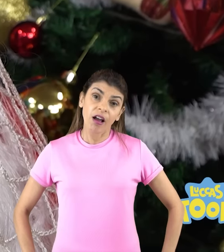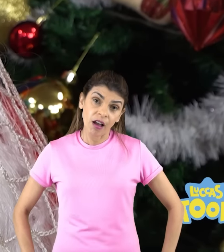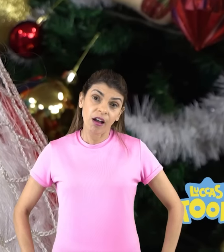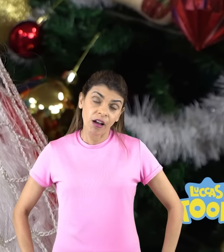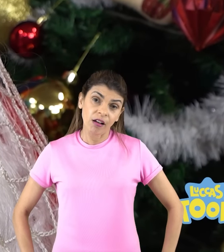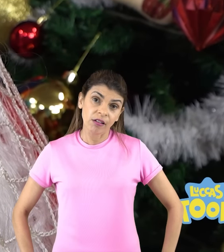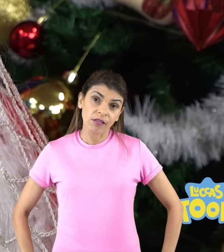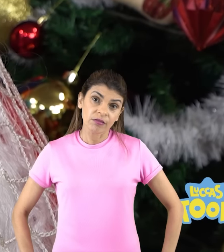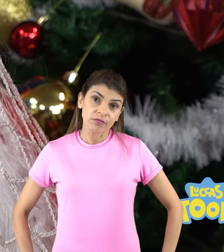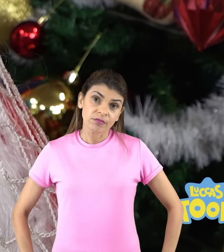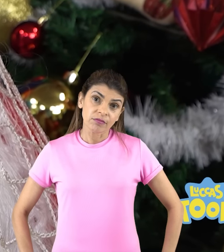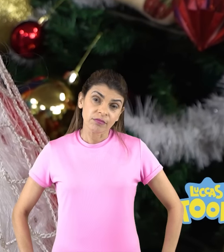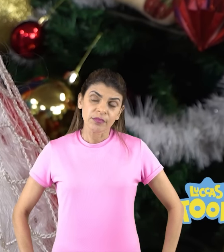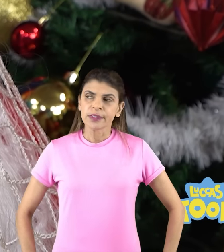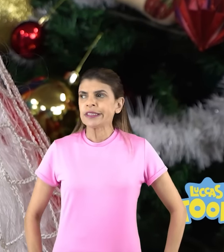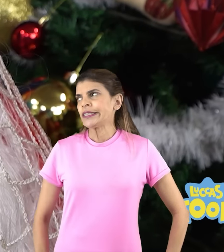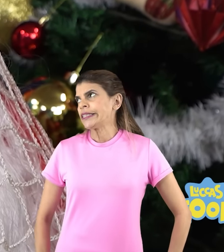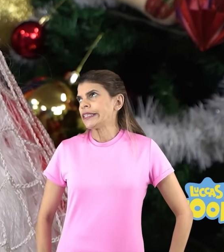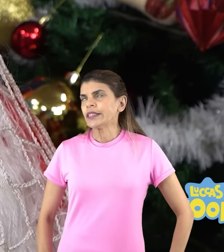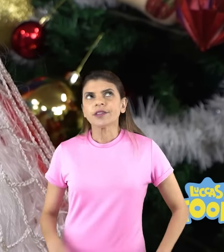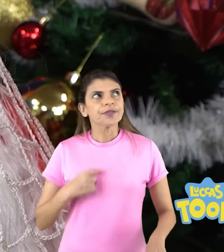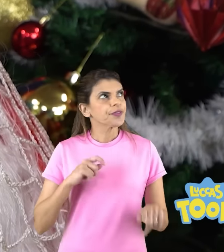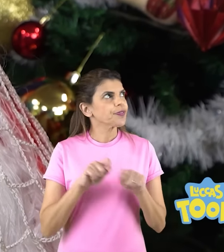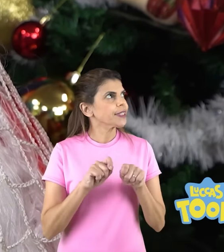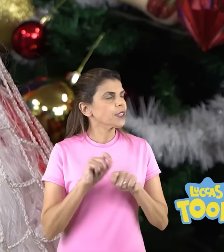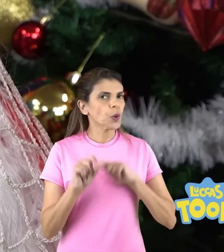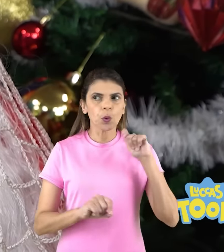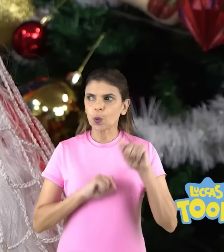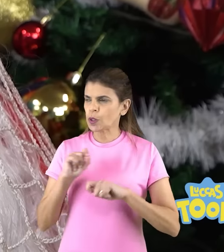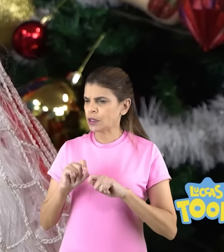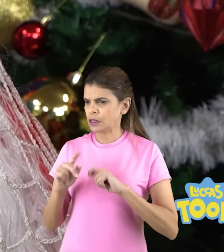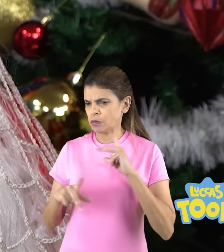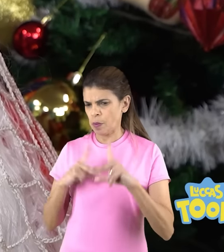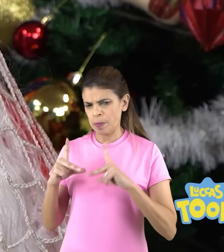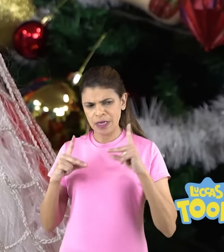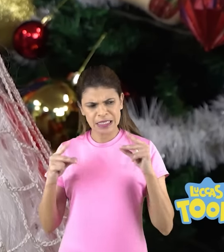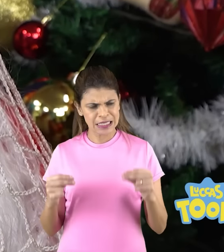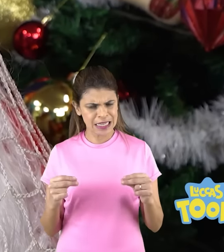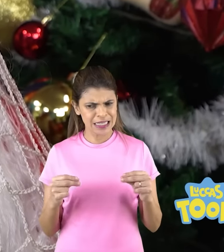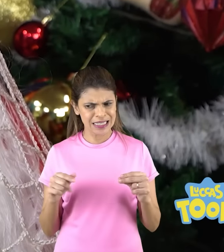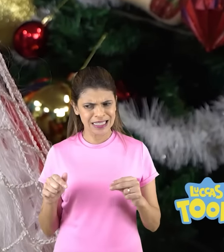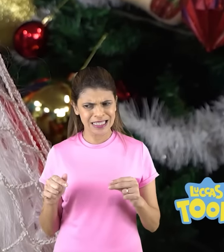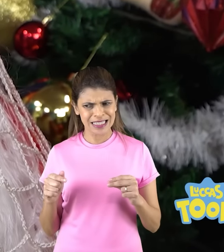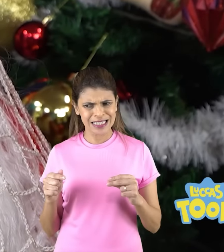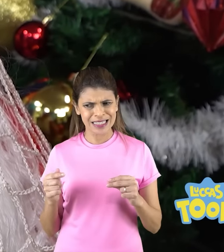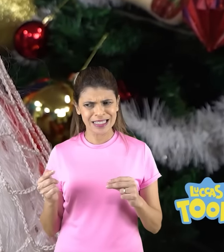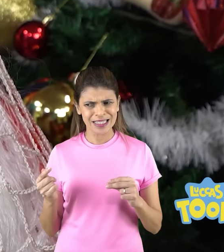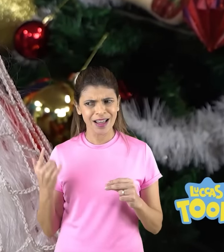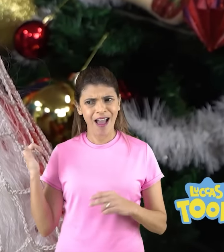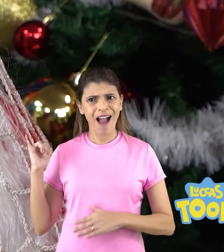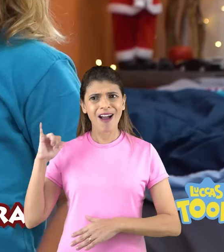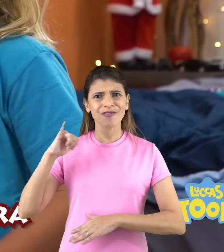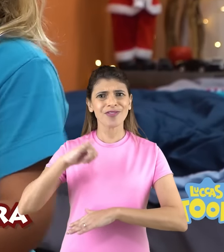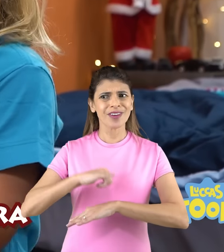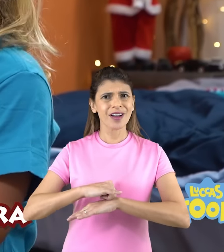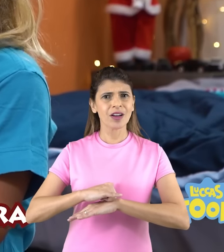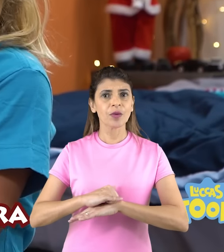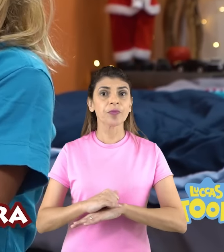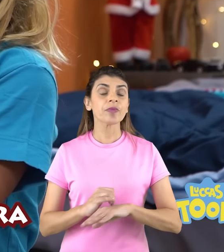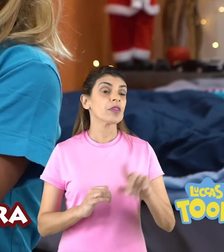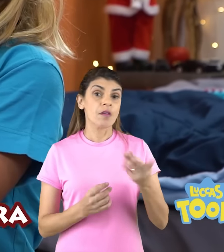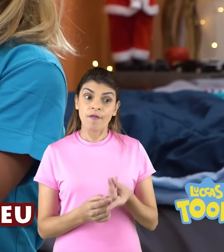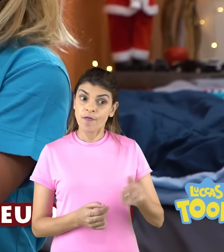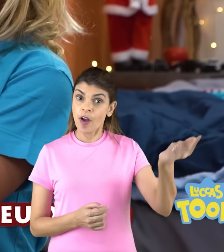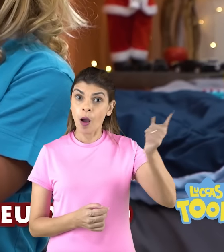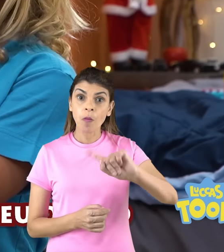E agora? O que é que eu faço? O presente desse ano era um avião! Você não